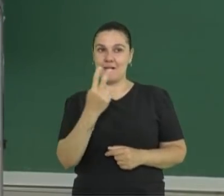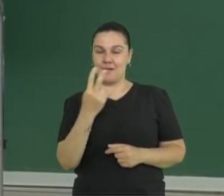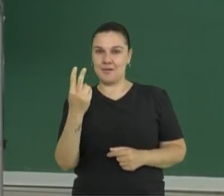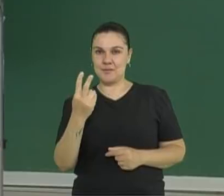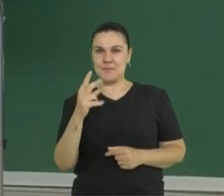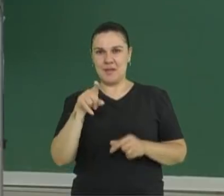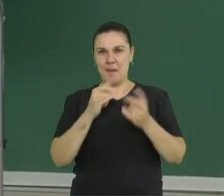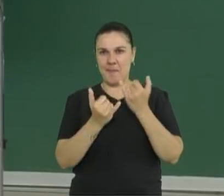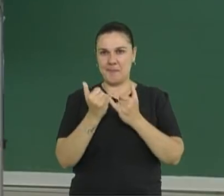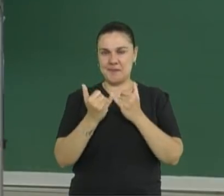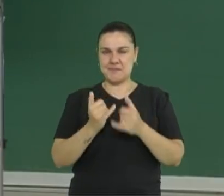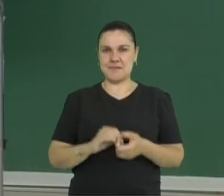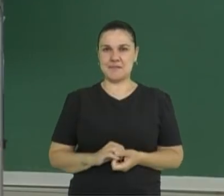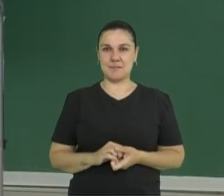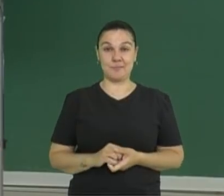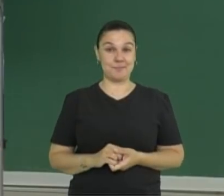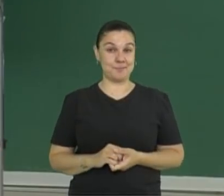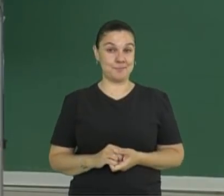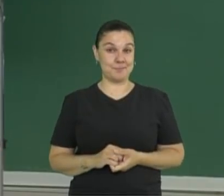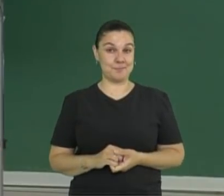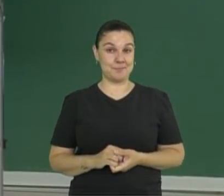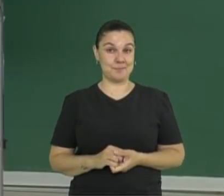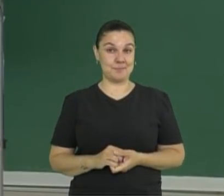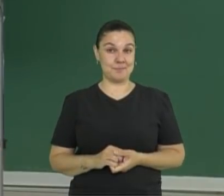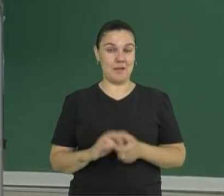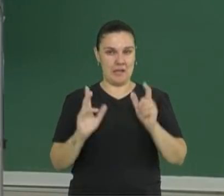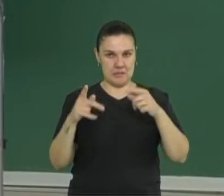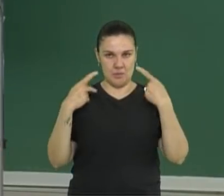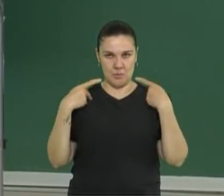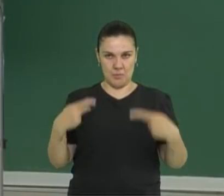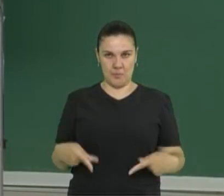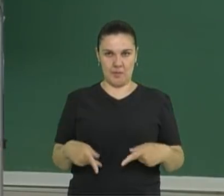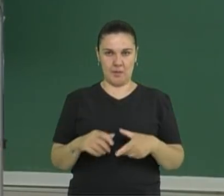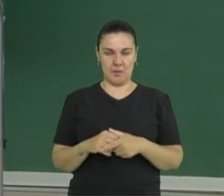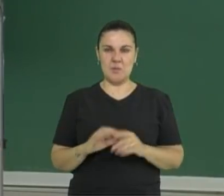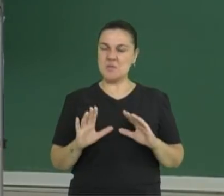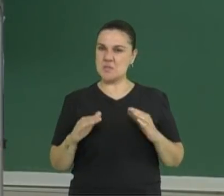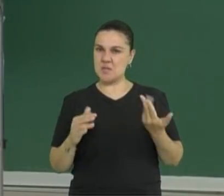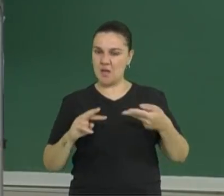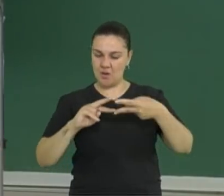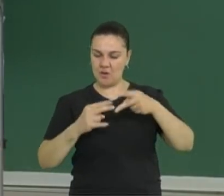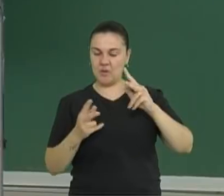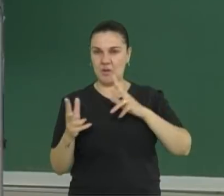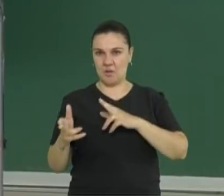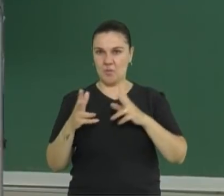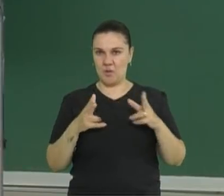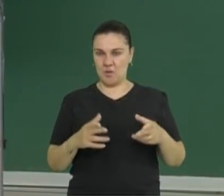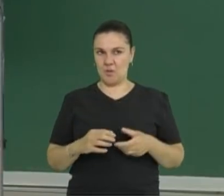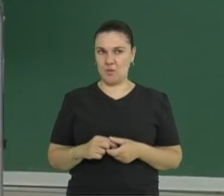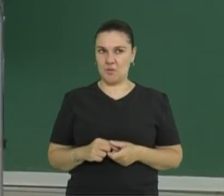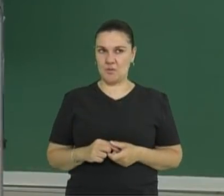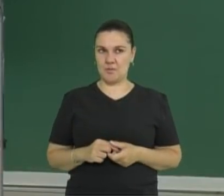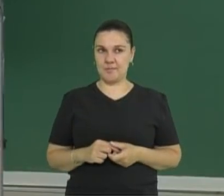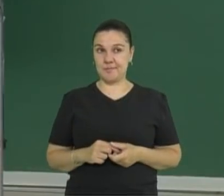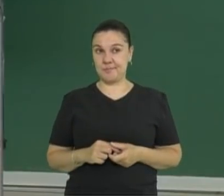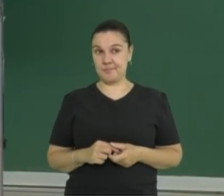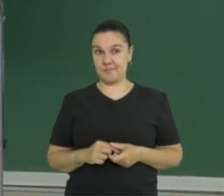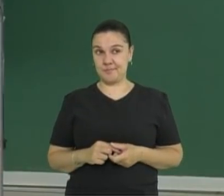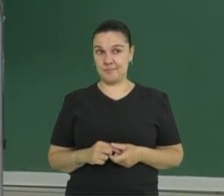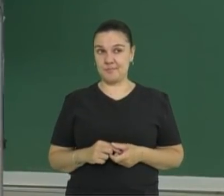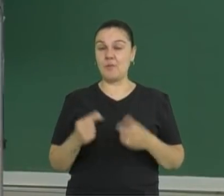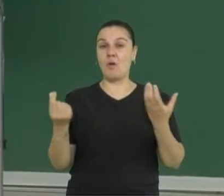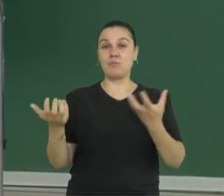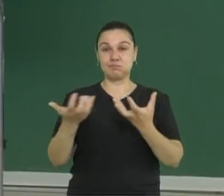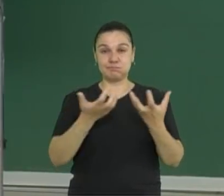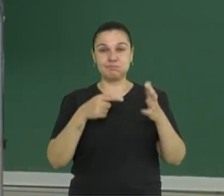moças são muito parecidas? Elas são da mesma espécie? Será que o material genético delas é igual? Olha